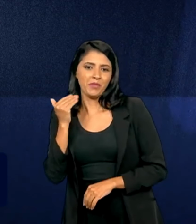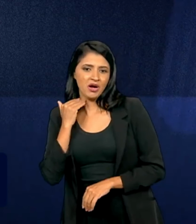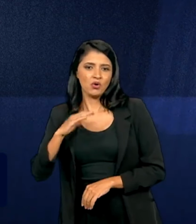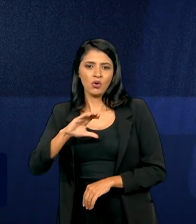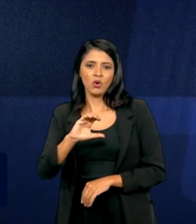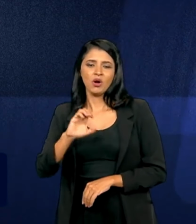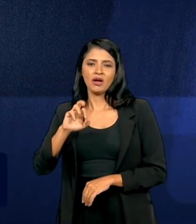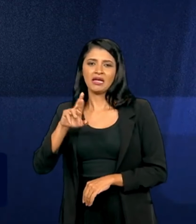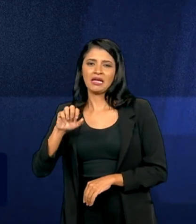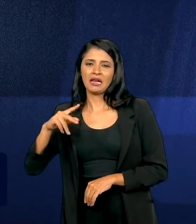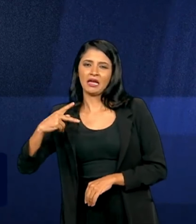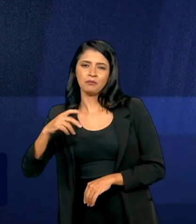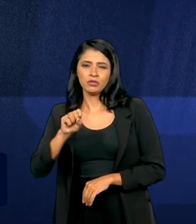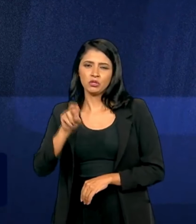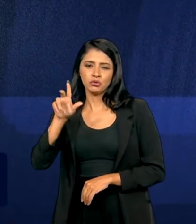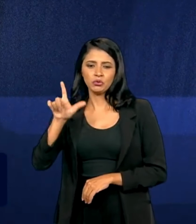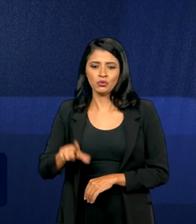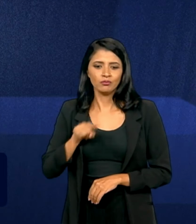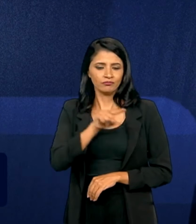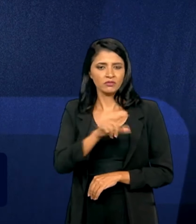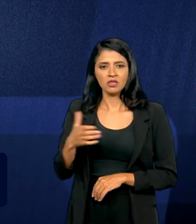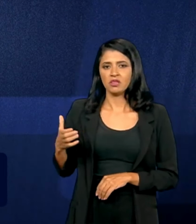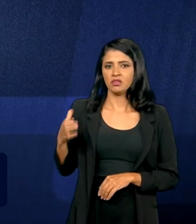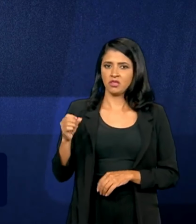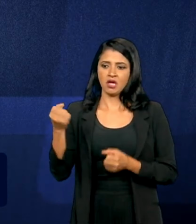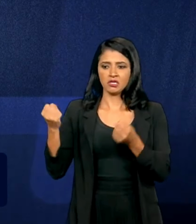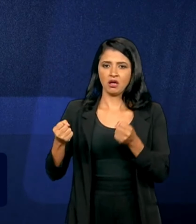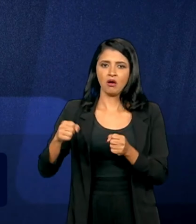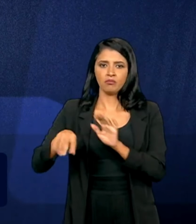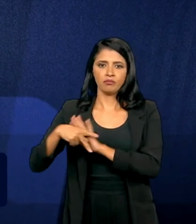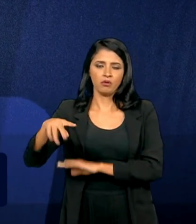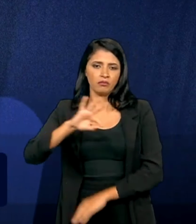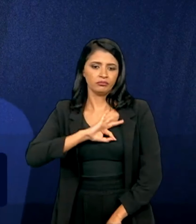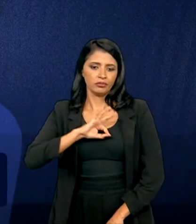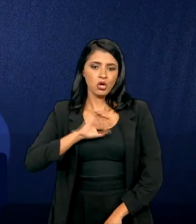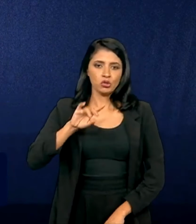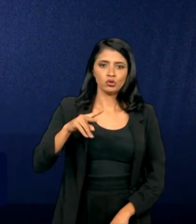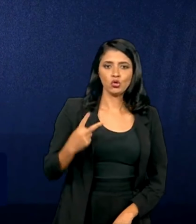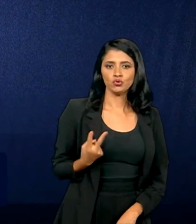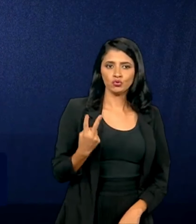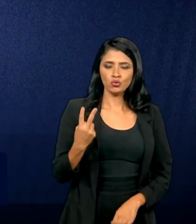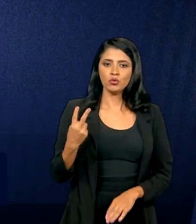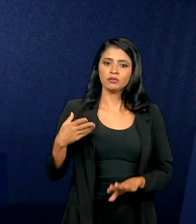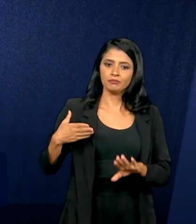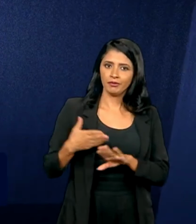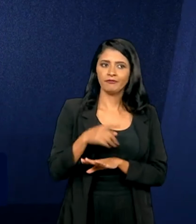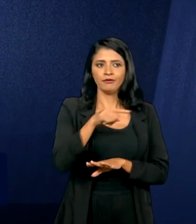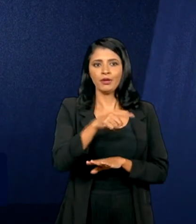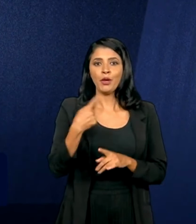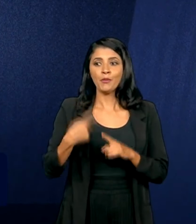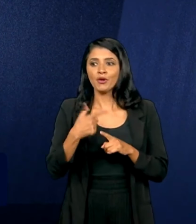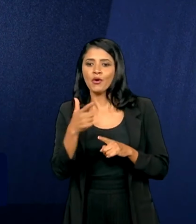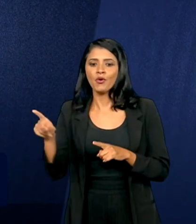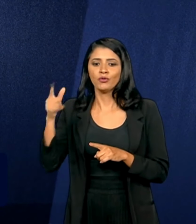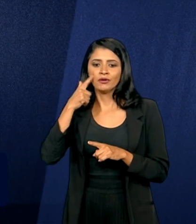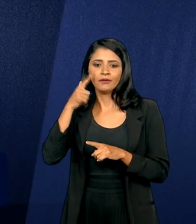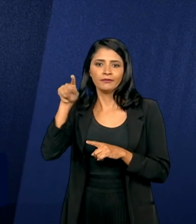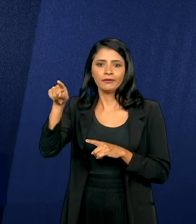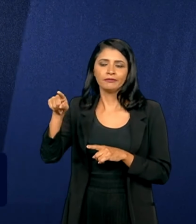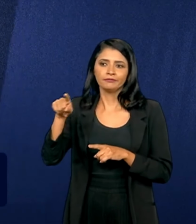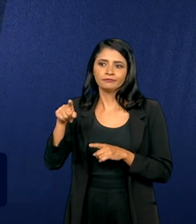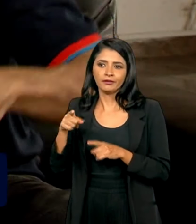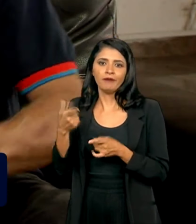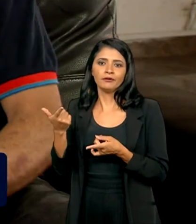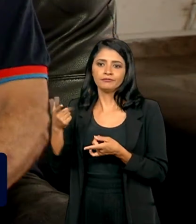no Cambuci, nós tínhamos 10 viaturas. 10 viaturas. Só que só tinha duas no momento para vir para o Joelma, porque as outras nós atendíamos São Paulo